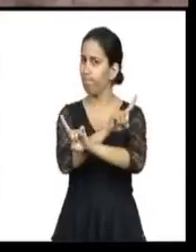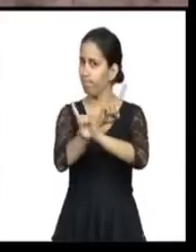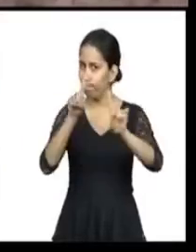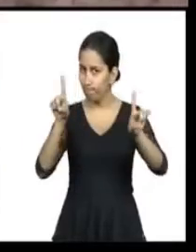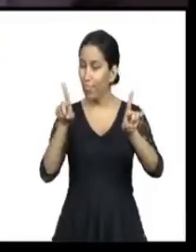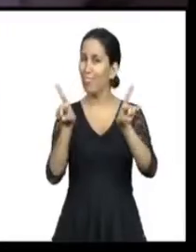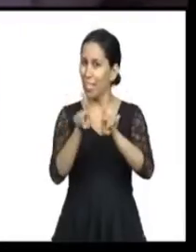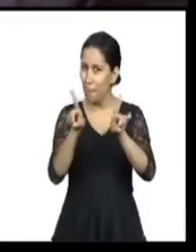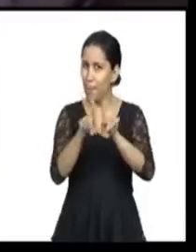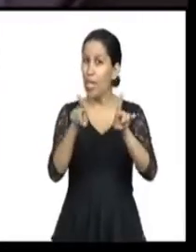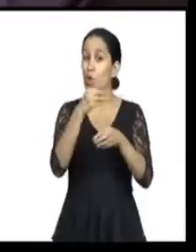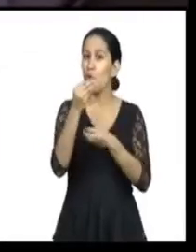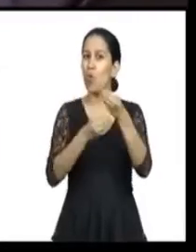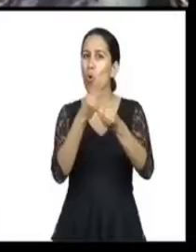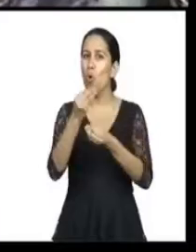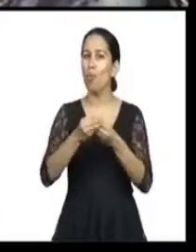mina.